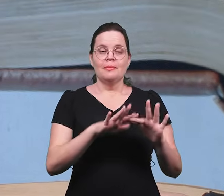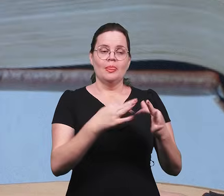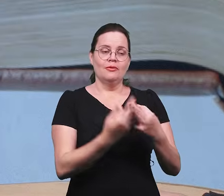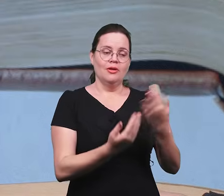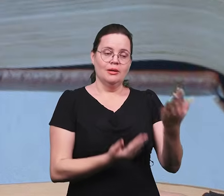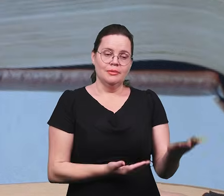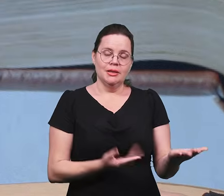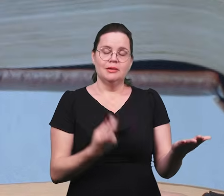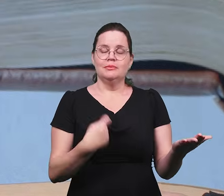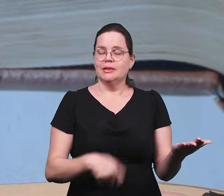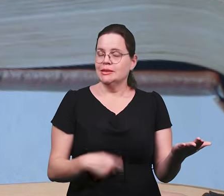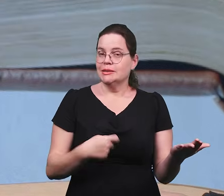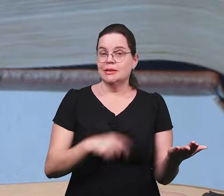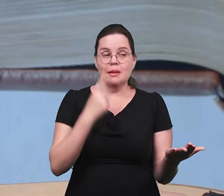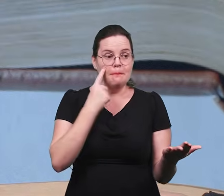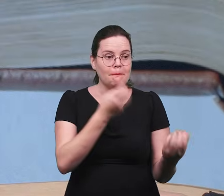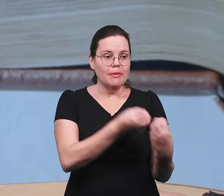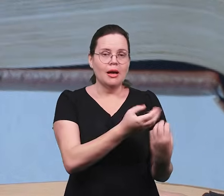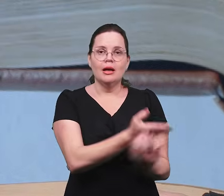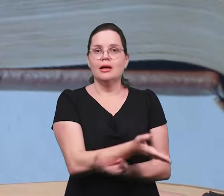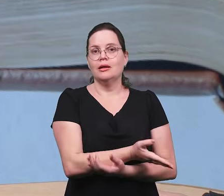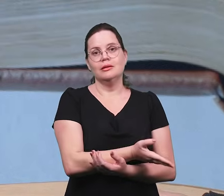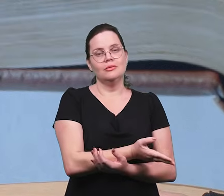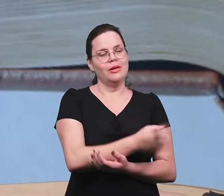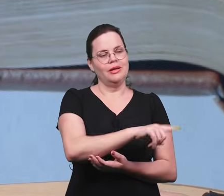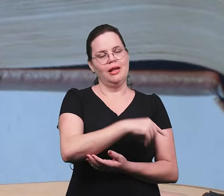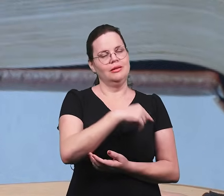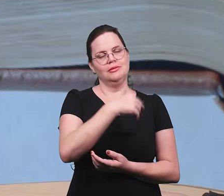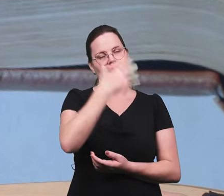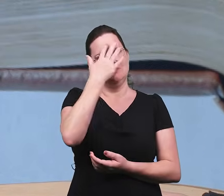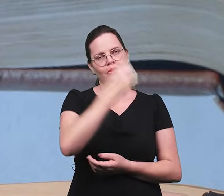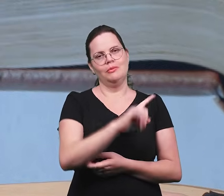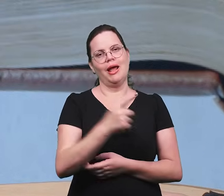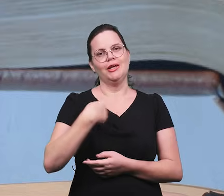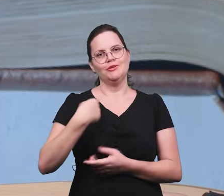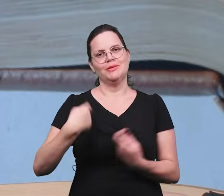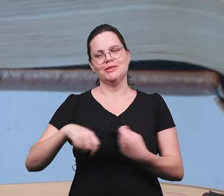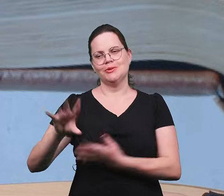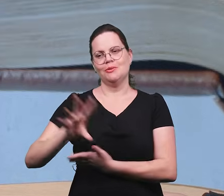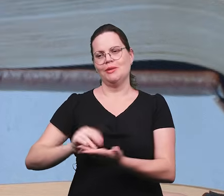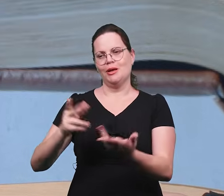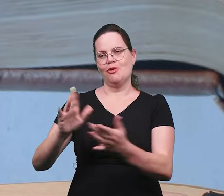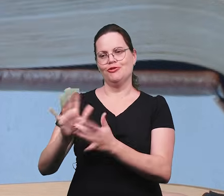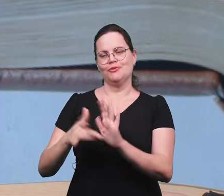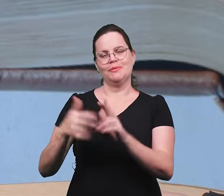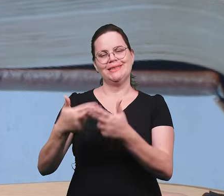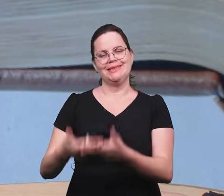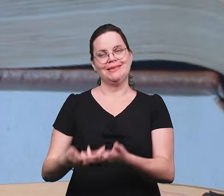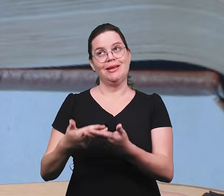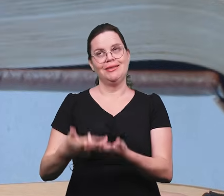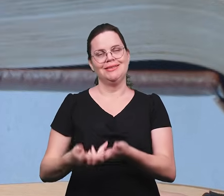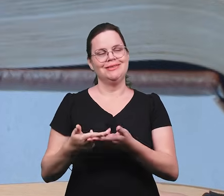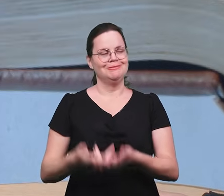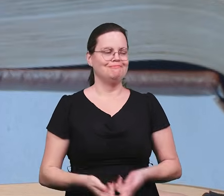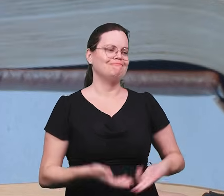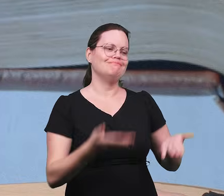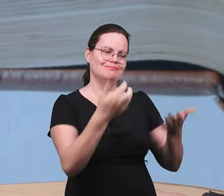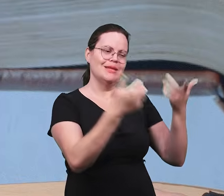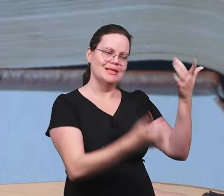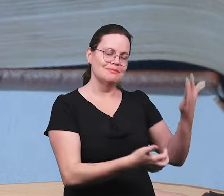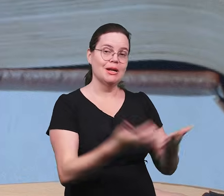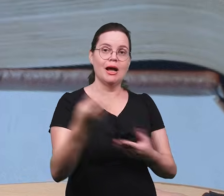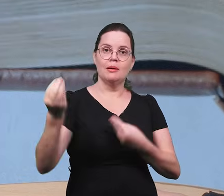que está à nossa volta, que não entendeu. E aí nós temos que agir como Jesus, né? Pedir ao Senhor para nos encher de graça,